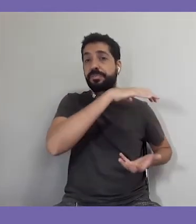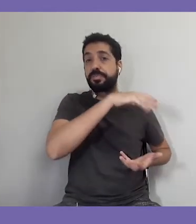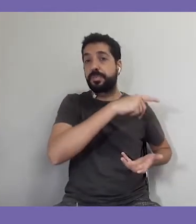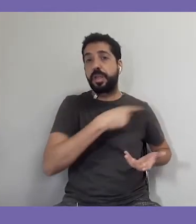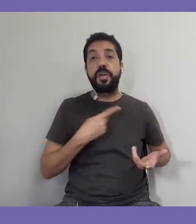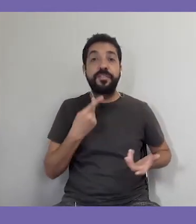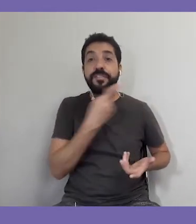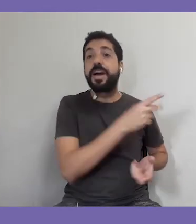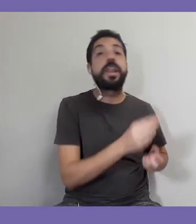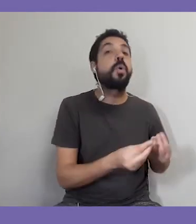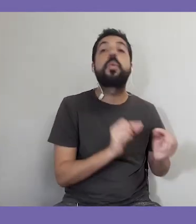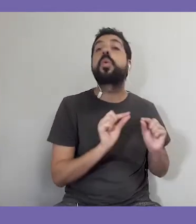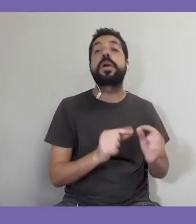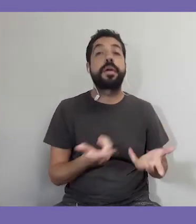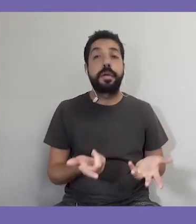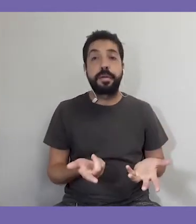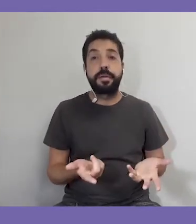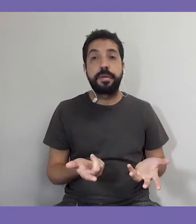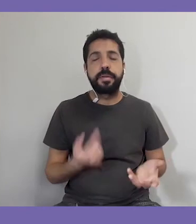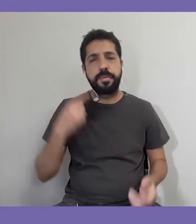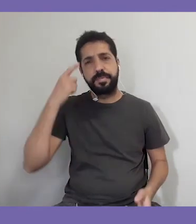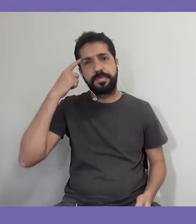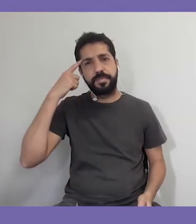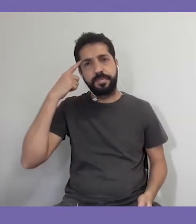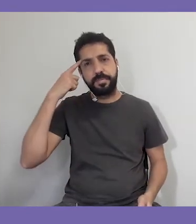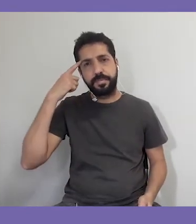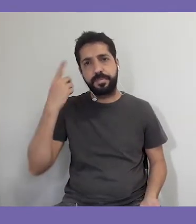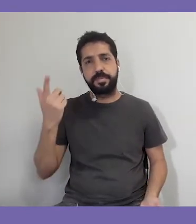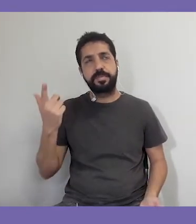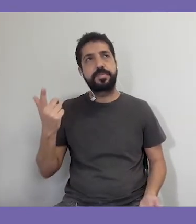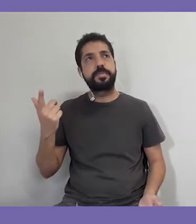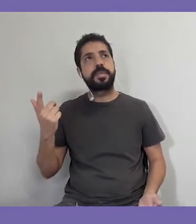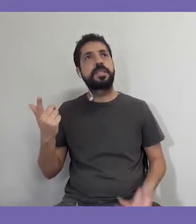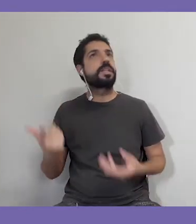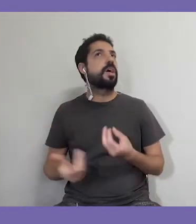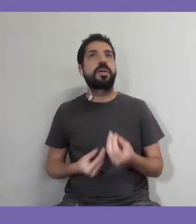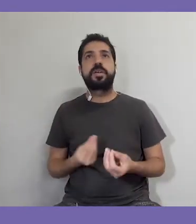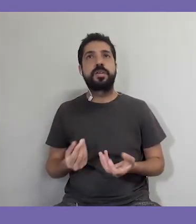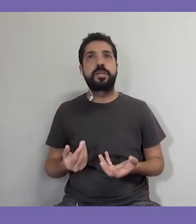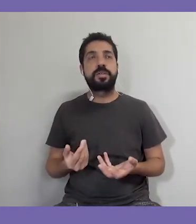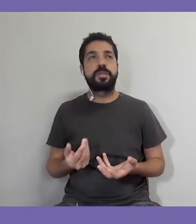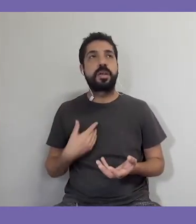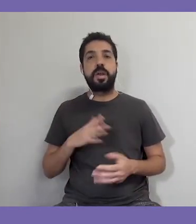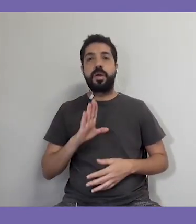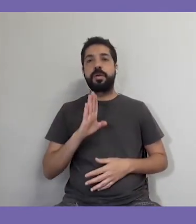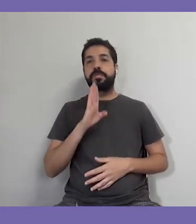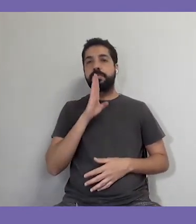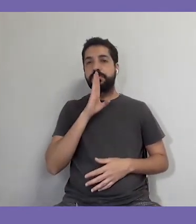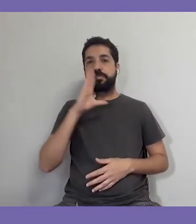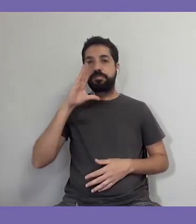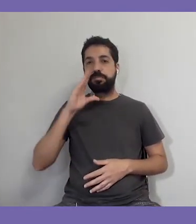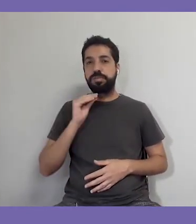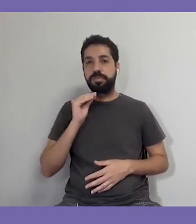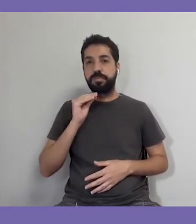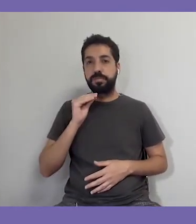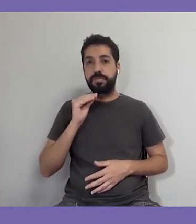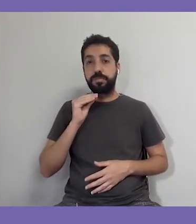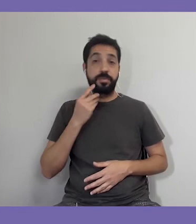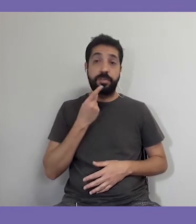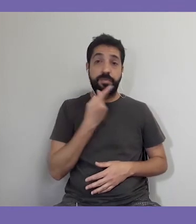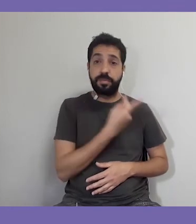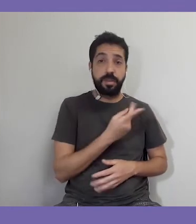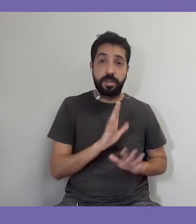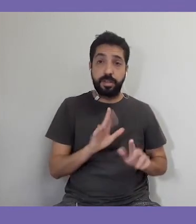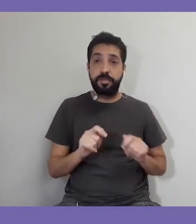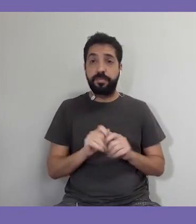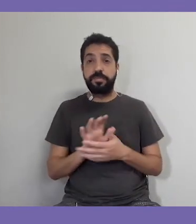digo o quê? E aí eu, mais uma vez, nesse pensamento de sufocamento, né? Me calo,